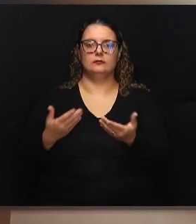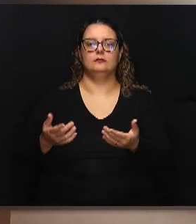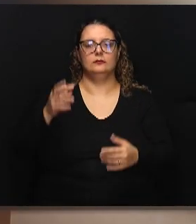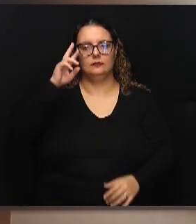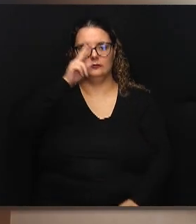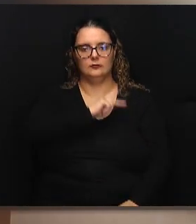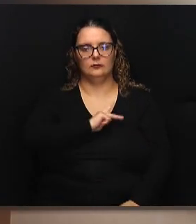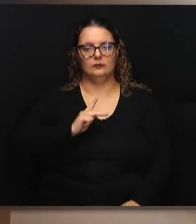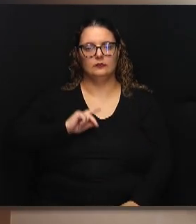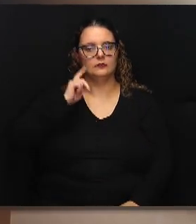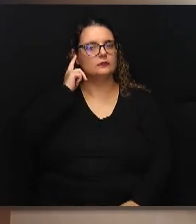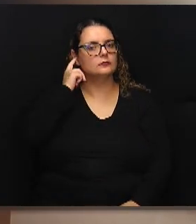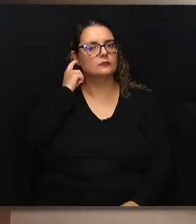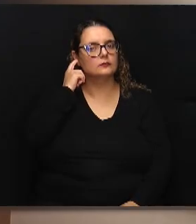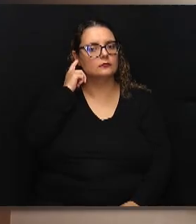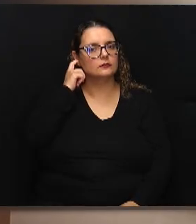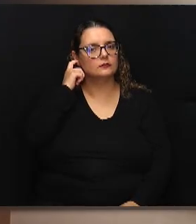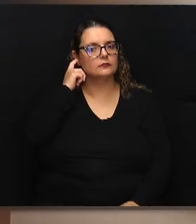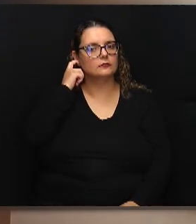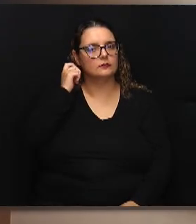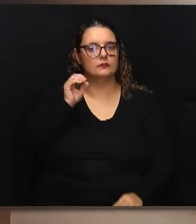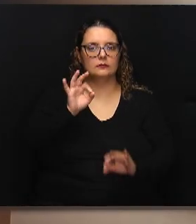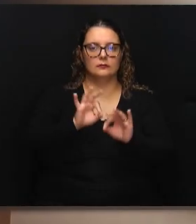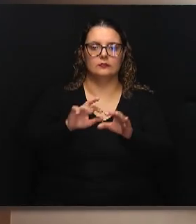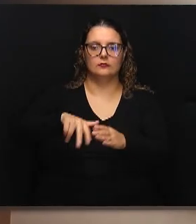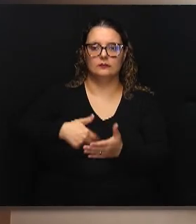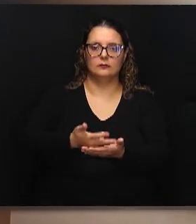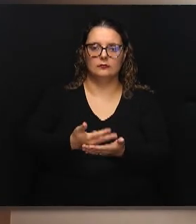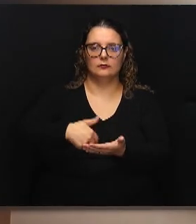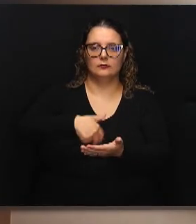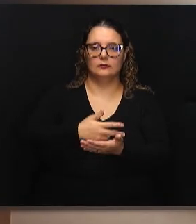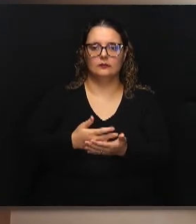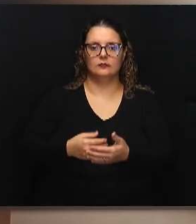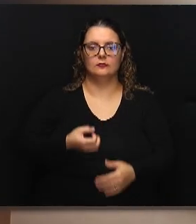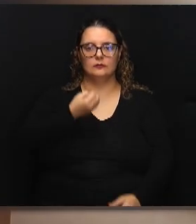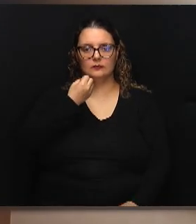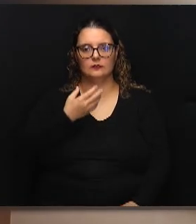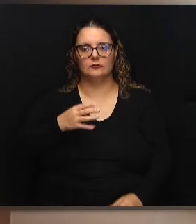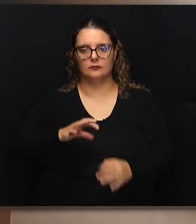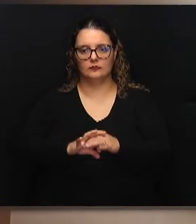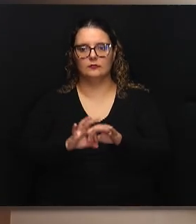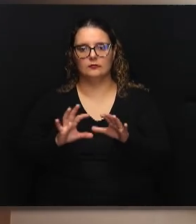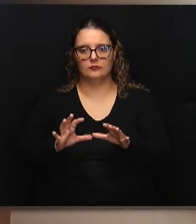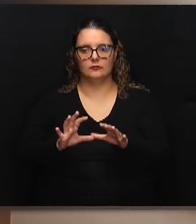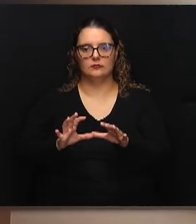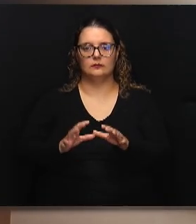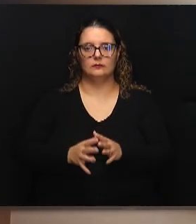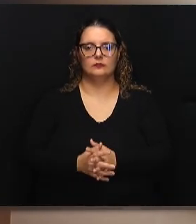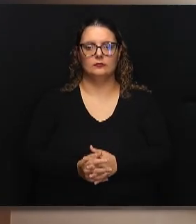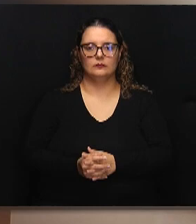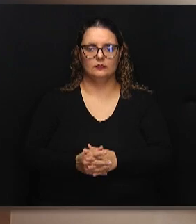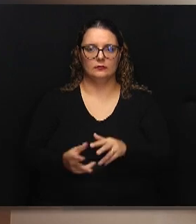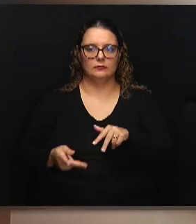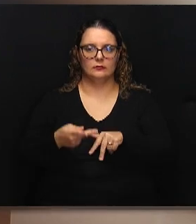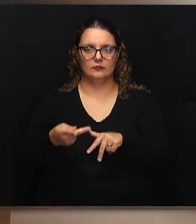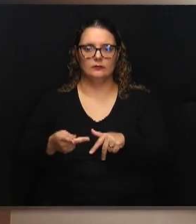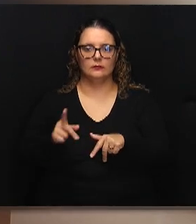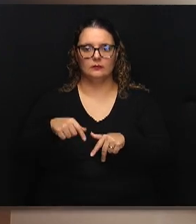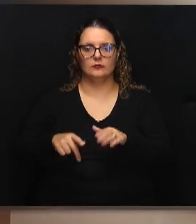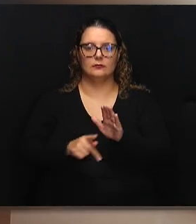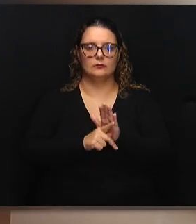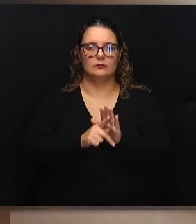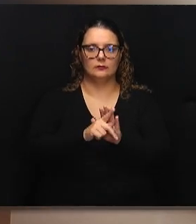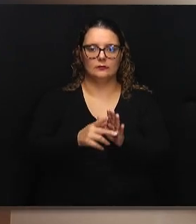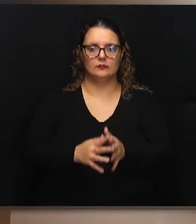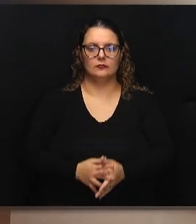presidente, esse projeto do hip hop sobre a diretriz aqui, foi até bom o senhor dar a oportunidade para falar sobre ele. É um projeto que visa